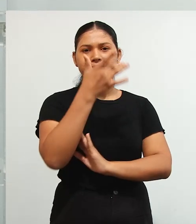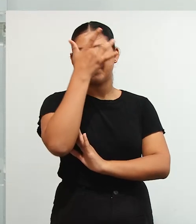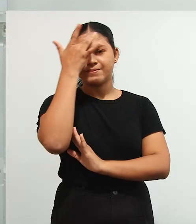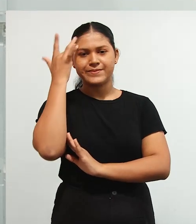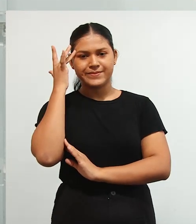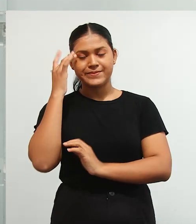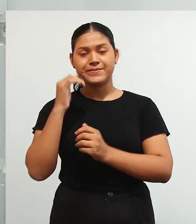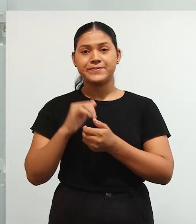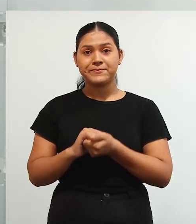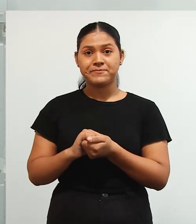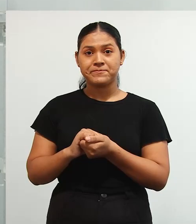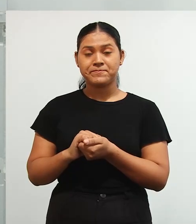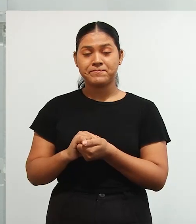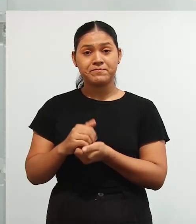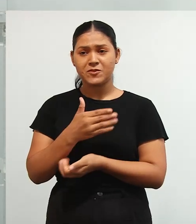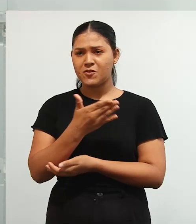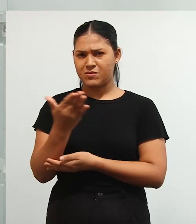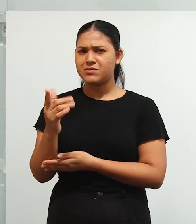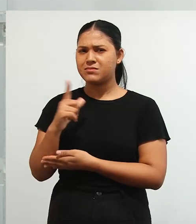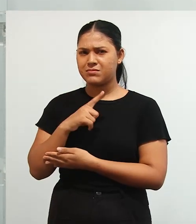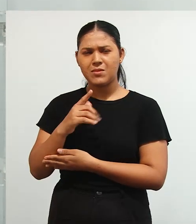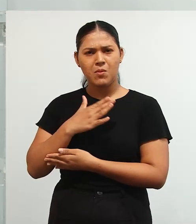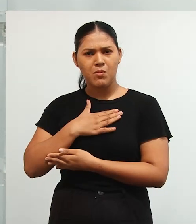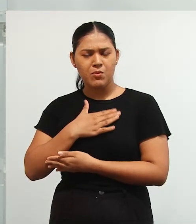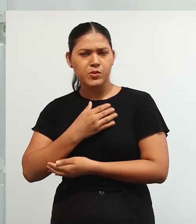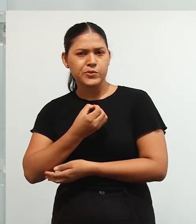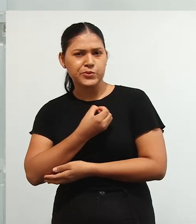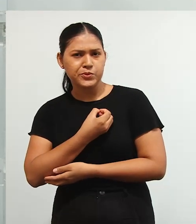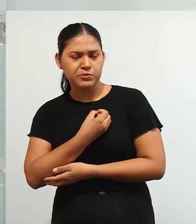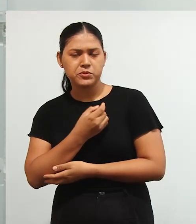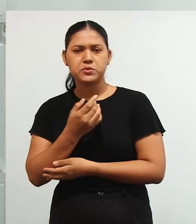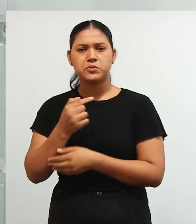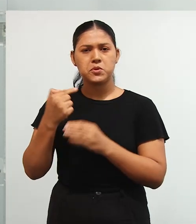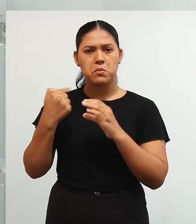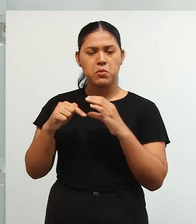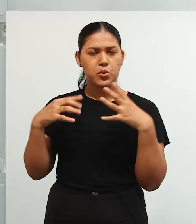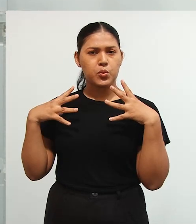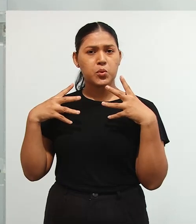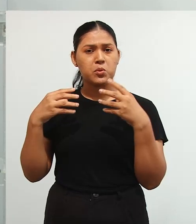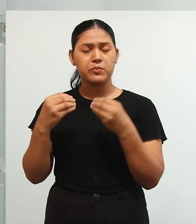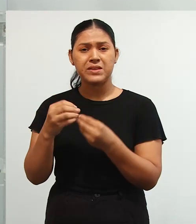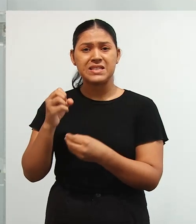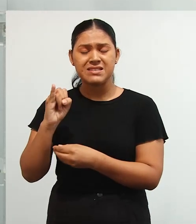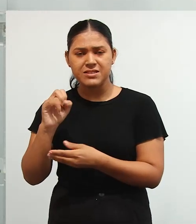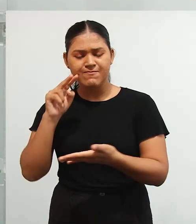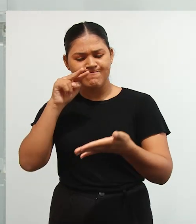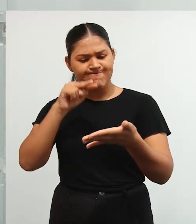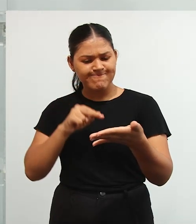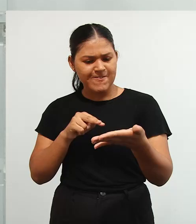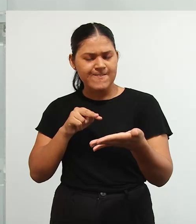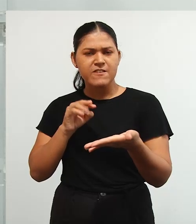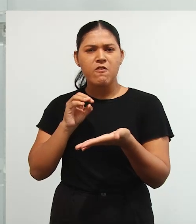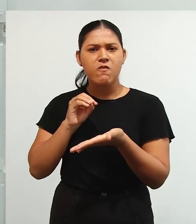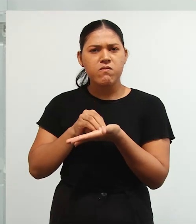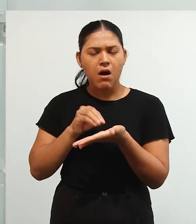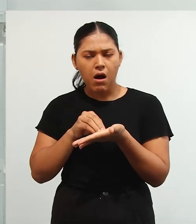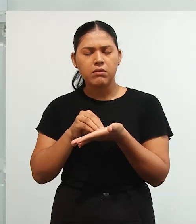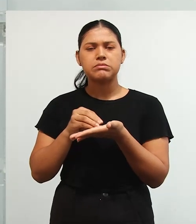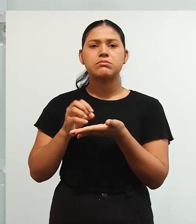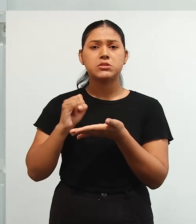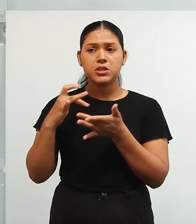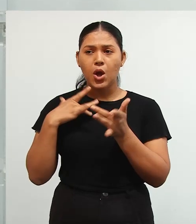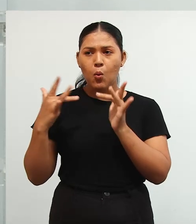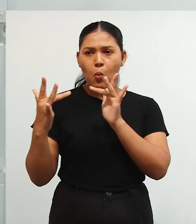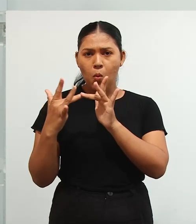certo? Como vocês têm os meus contatos, se essa relação for insuficiente, você quiser manter algum